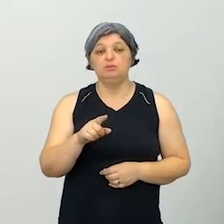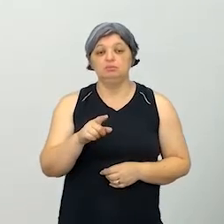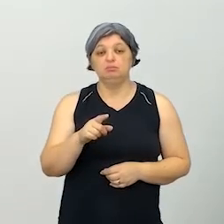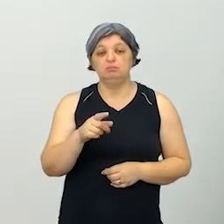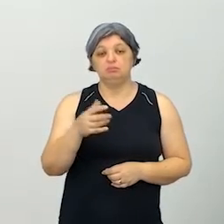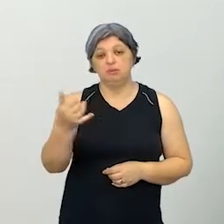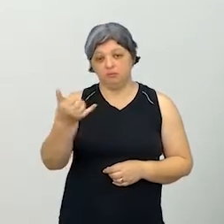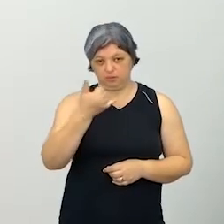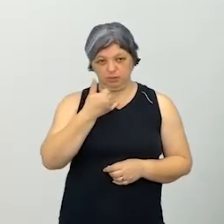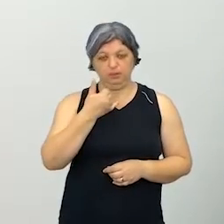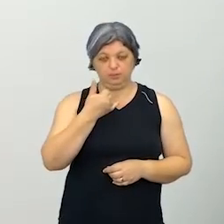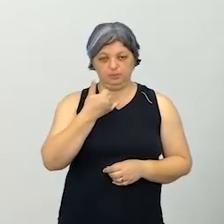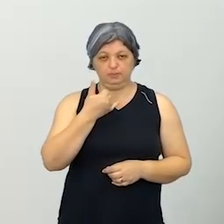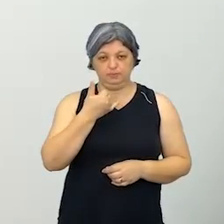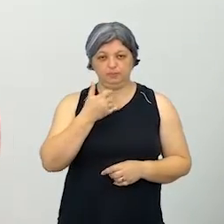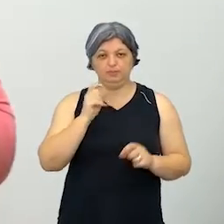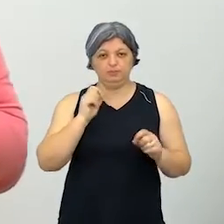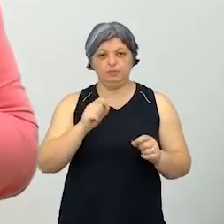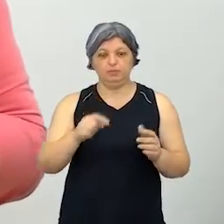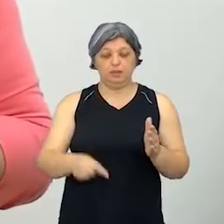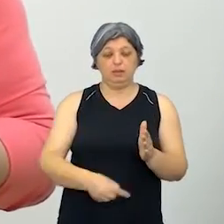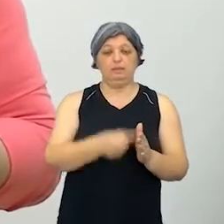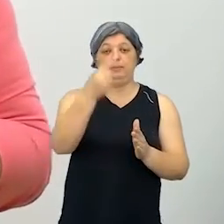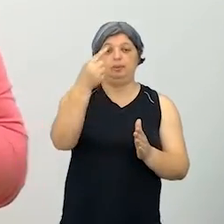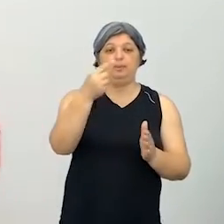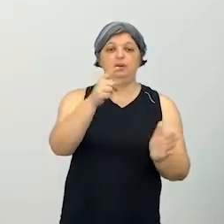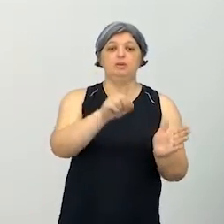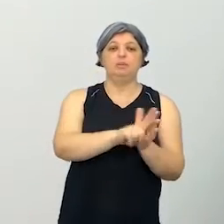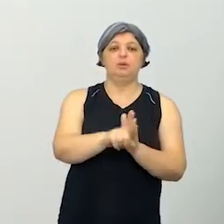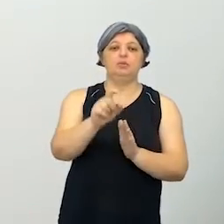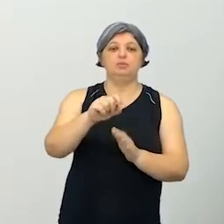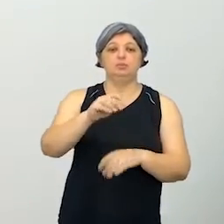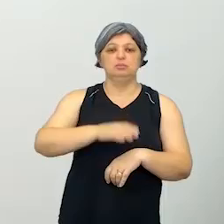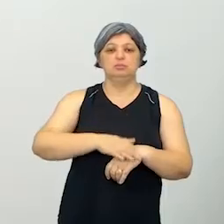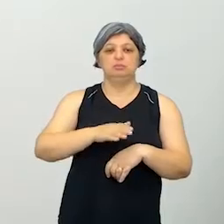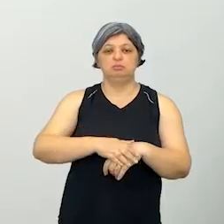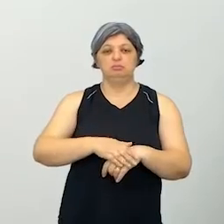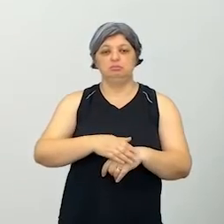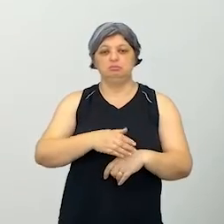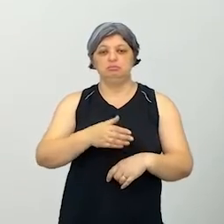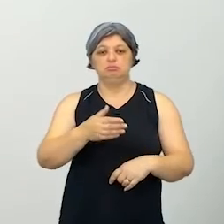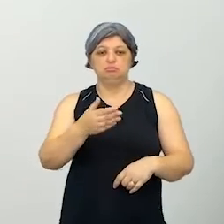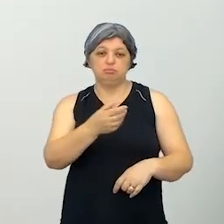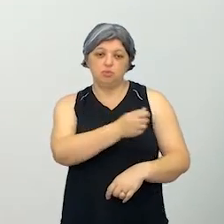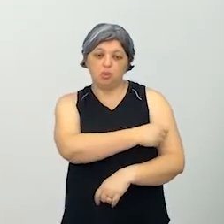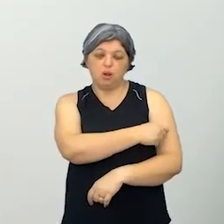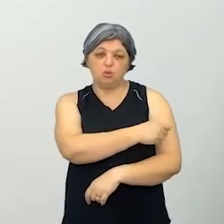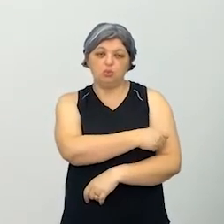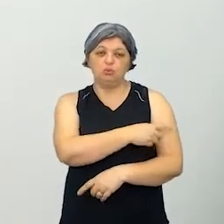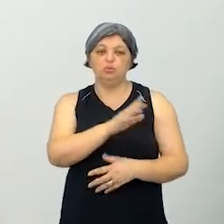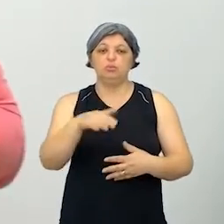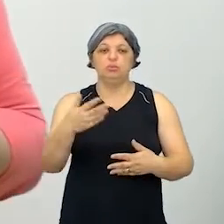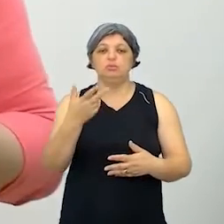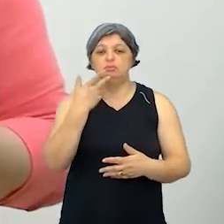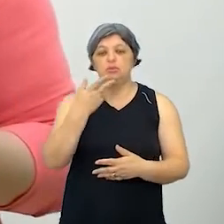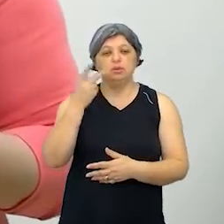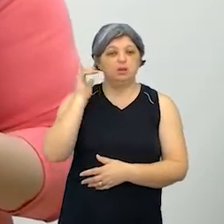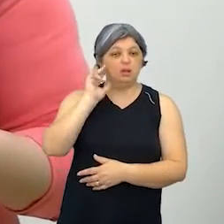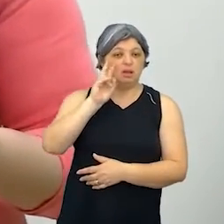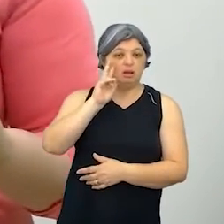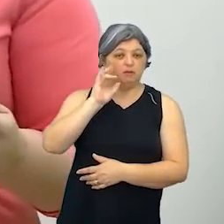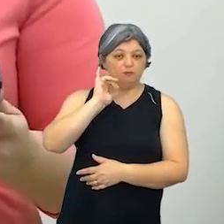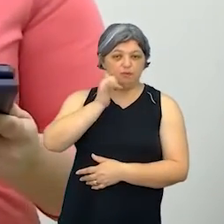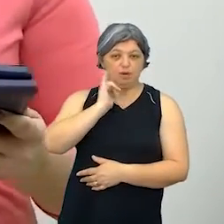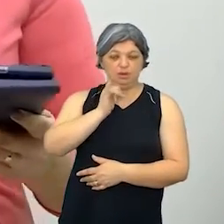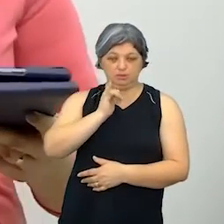dissessem para a gente qual a primeira pergunta que vocês podem fazer aos seus alunos quando estiverem contando a história para eles